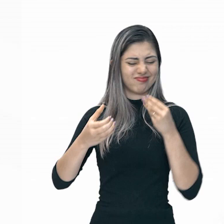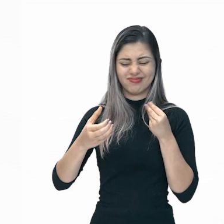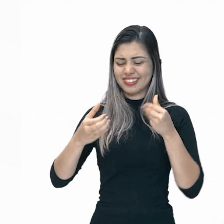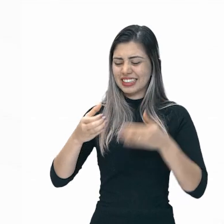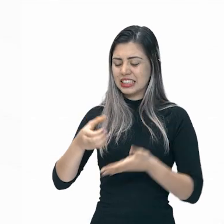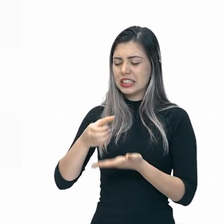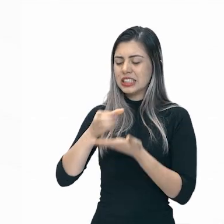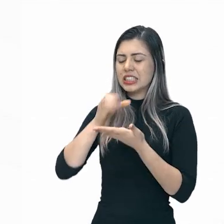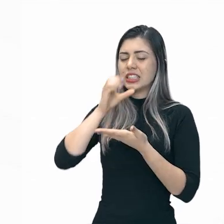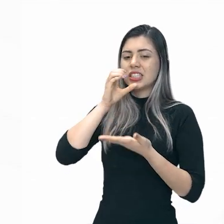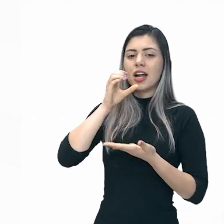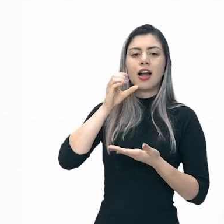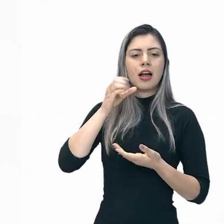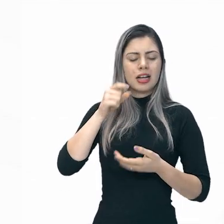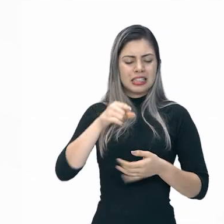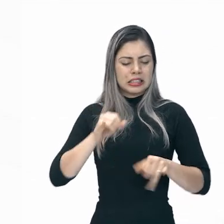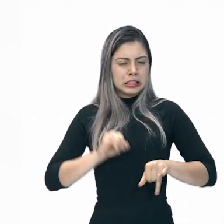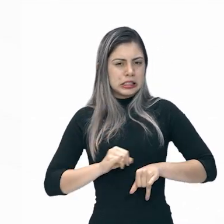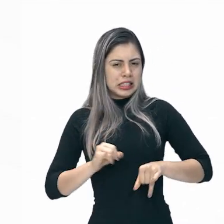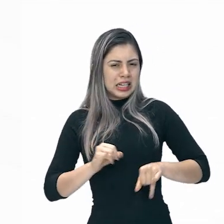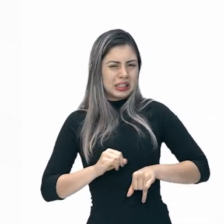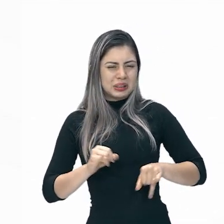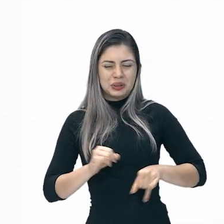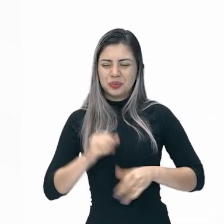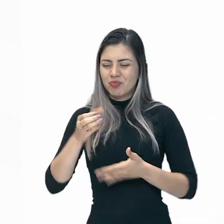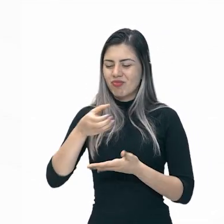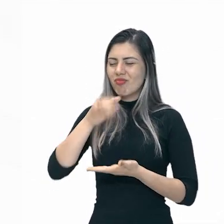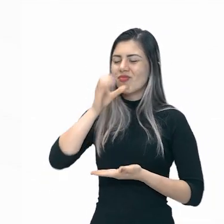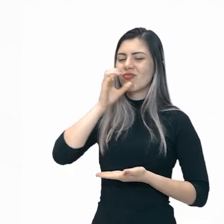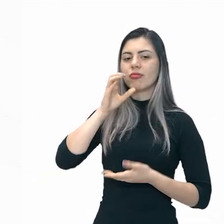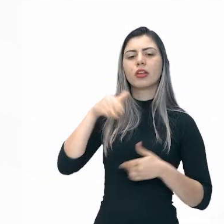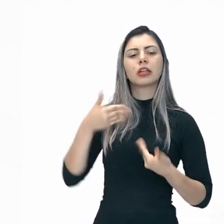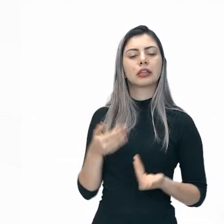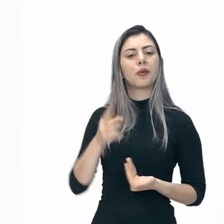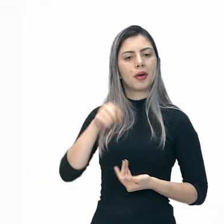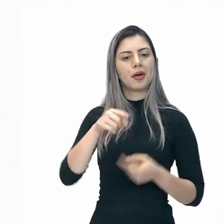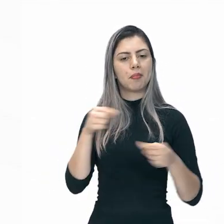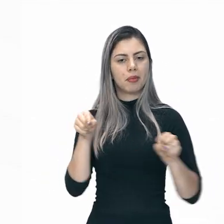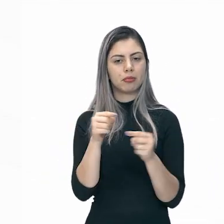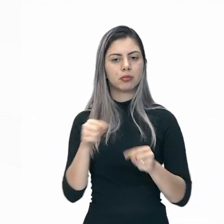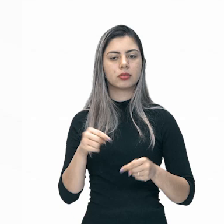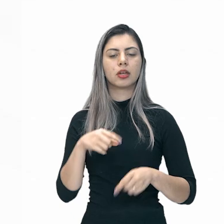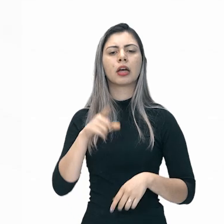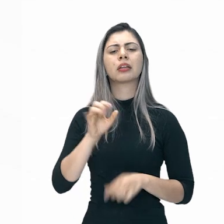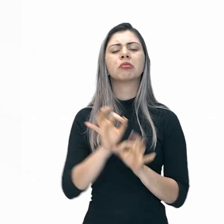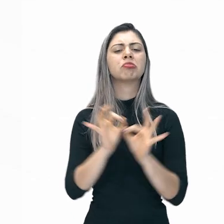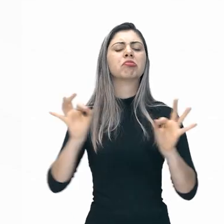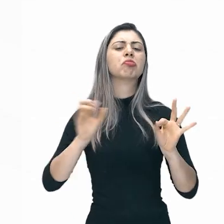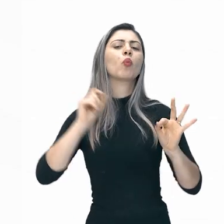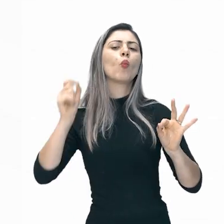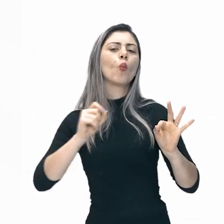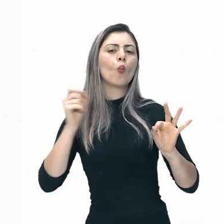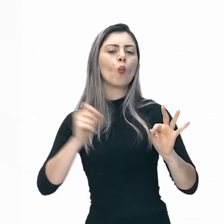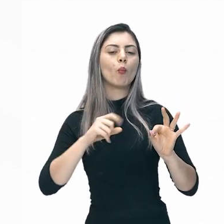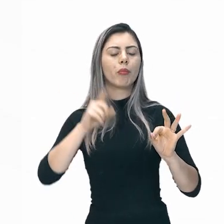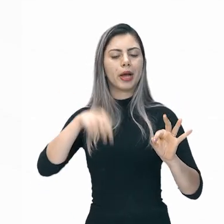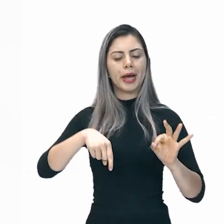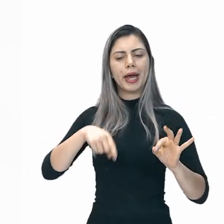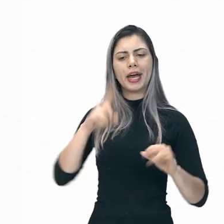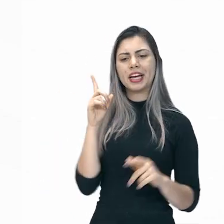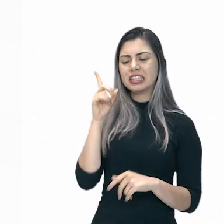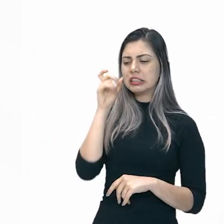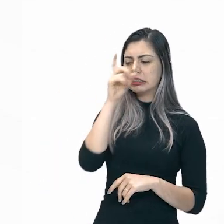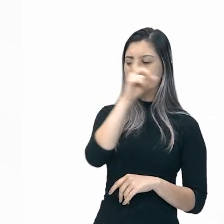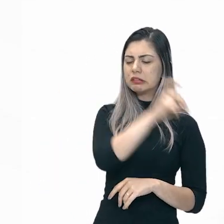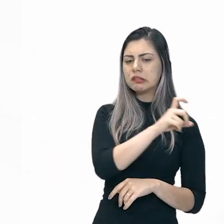dor, engolir a labuta, aquela música Cálice. Então, qual é a análise desse verso? Os versos destacam a dificuldade de